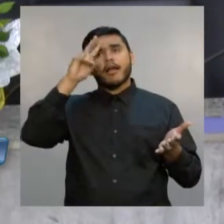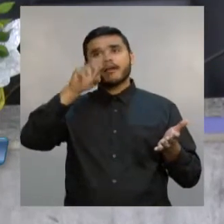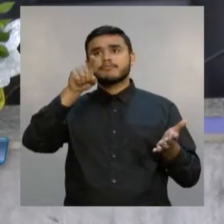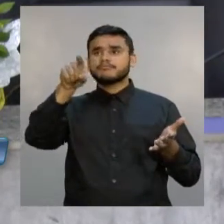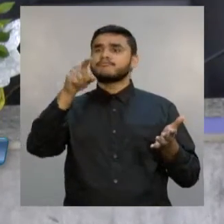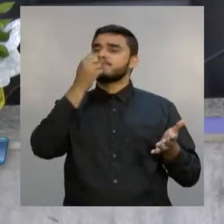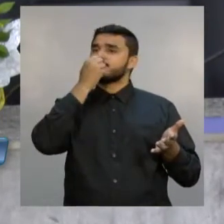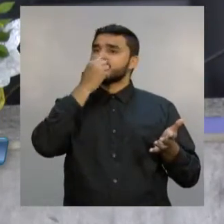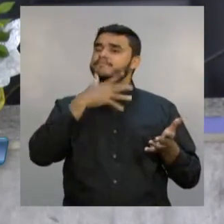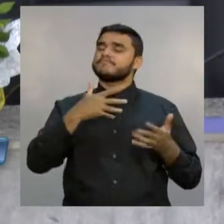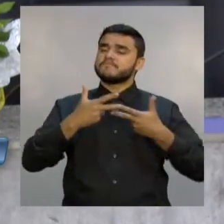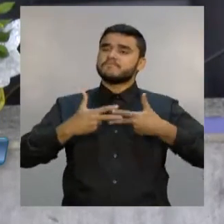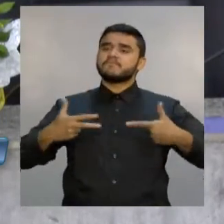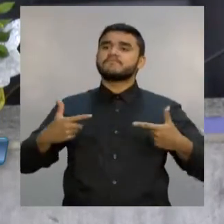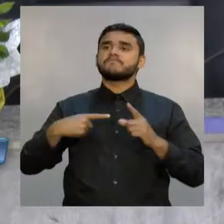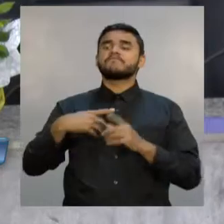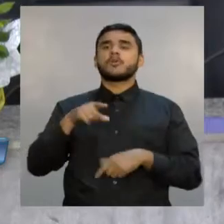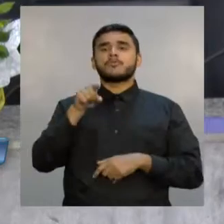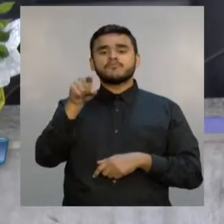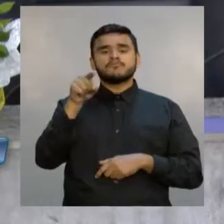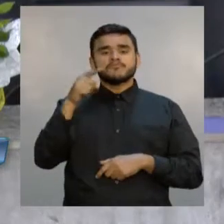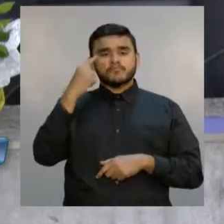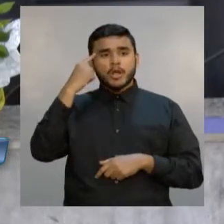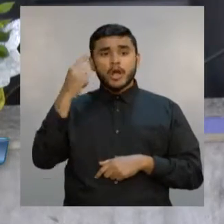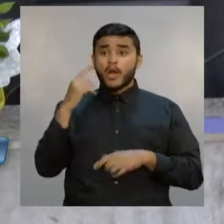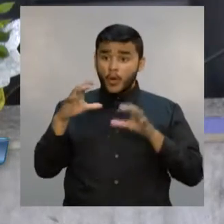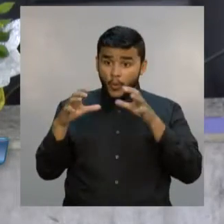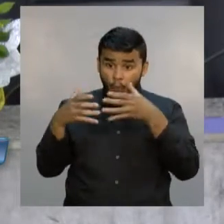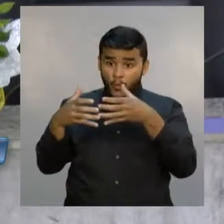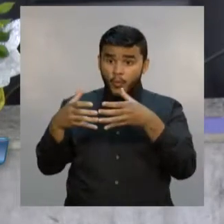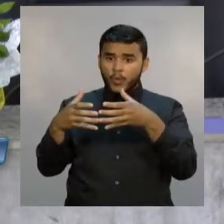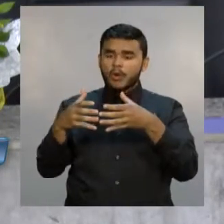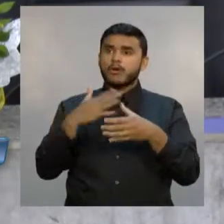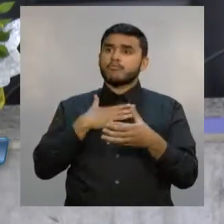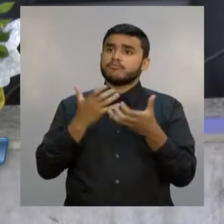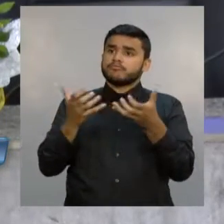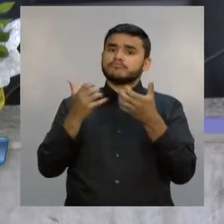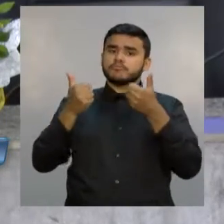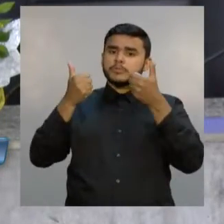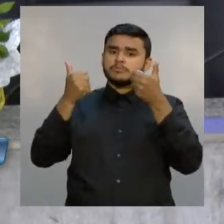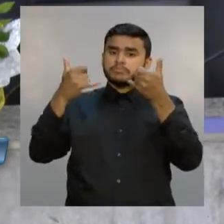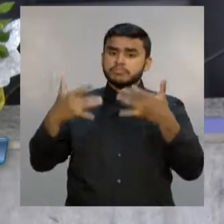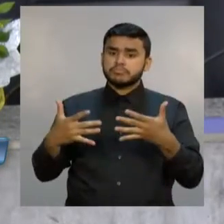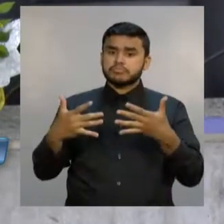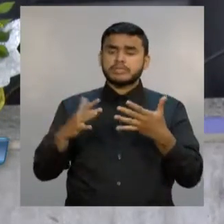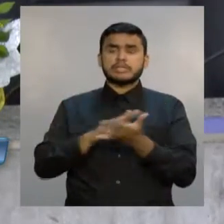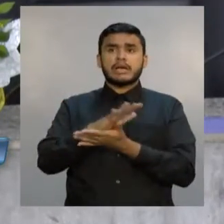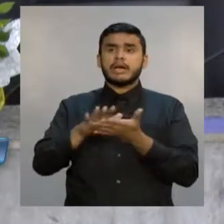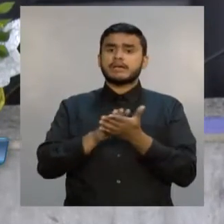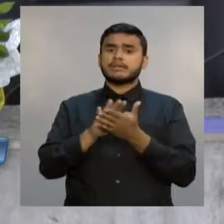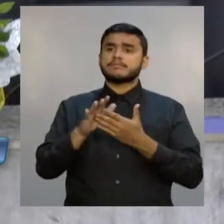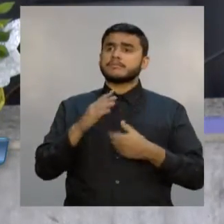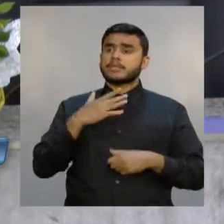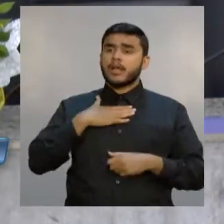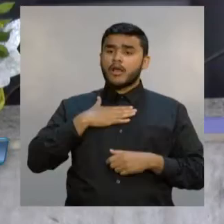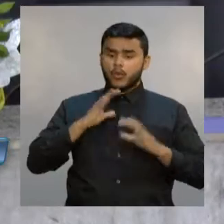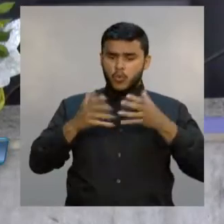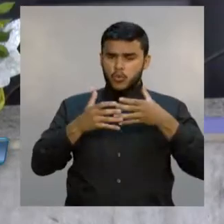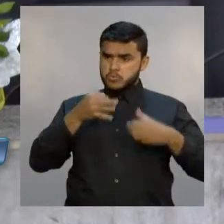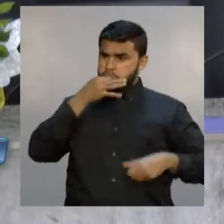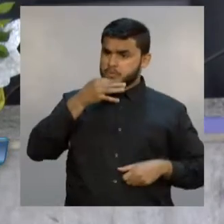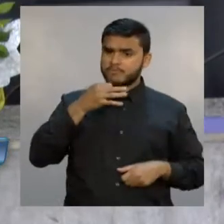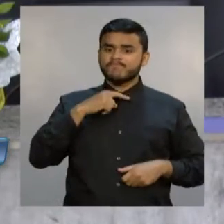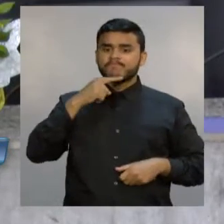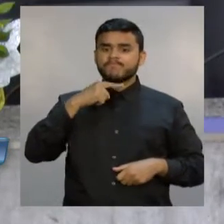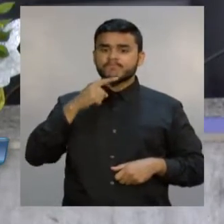de forma muito positiva, quando em uma comissão eu tentava me pronunciar e não conseguia falar, Vossa Excelência bradou e